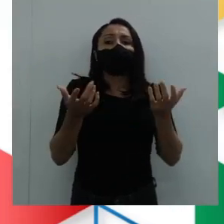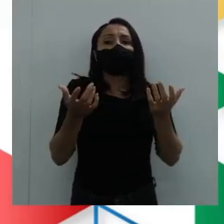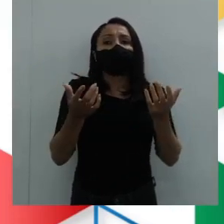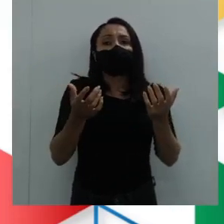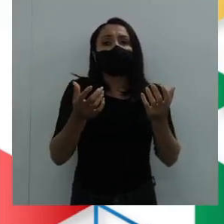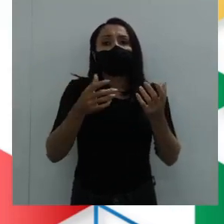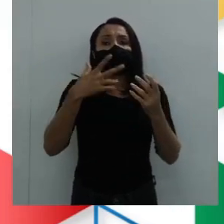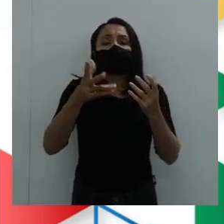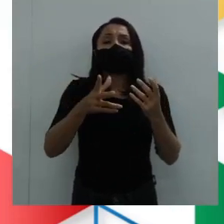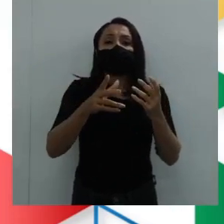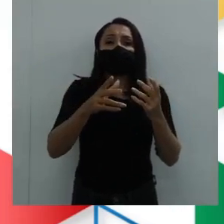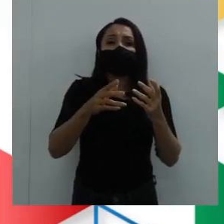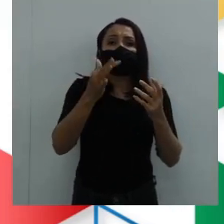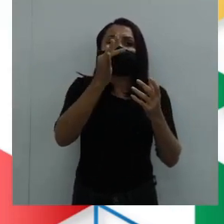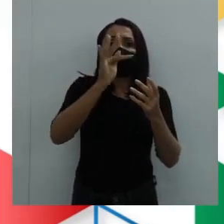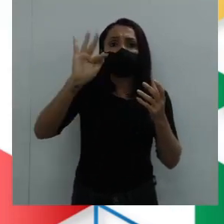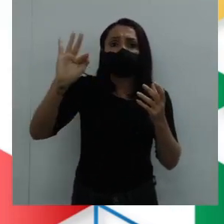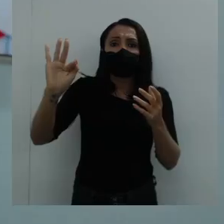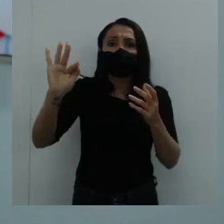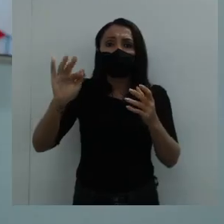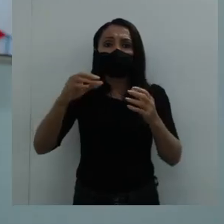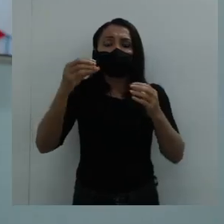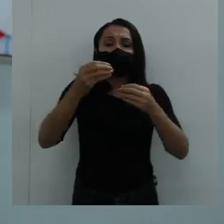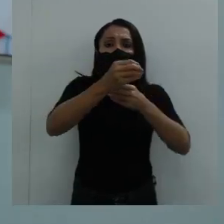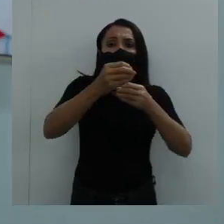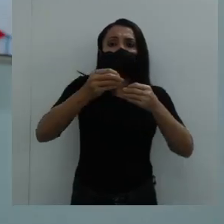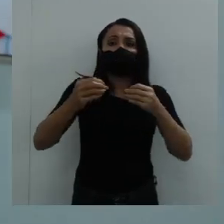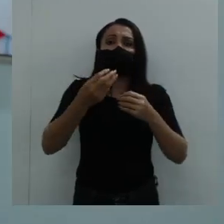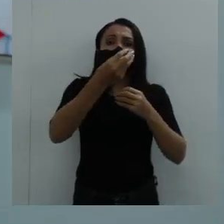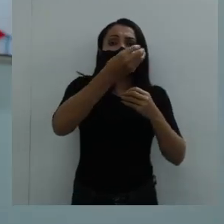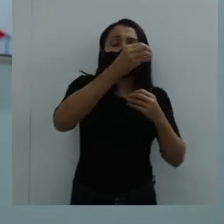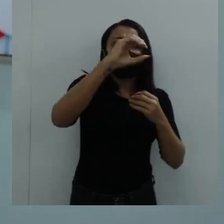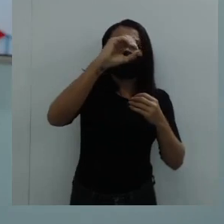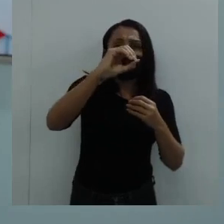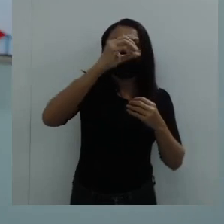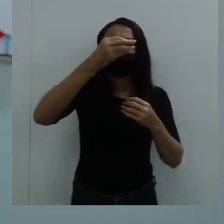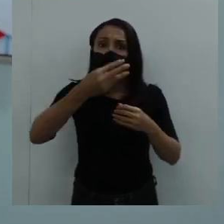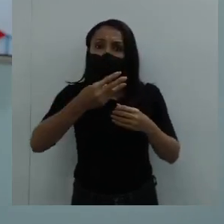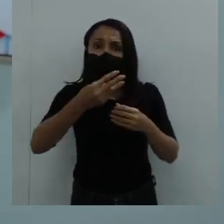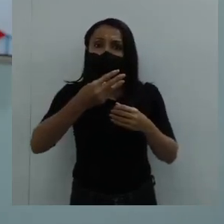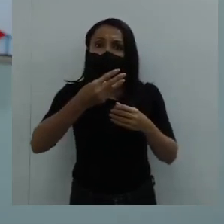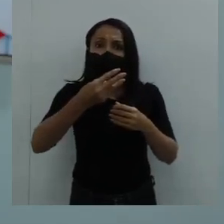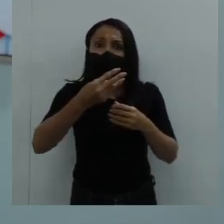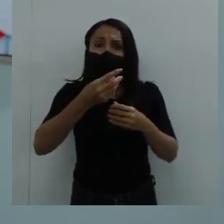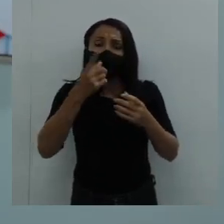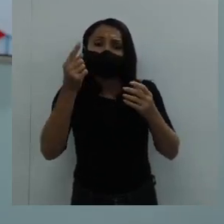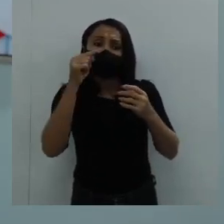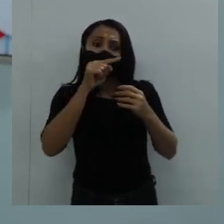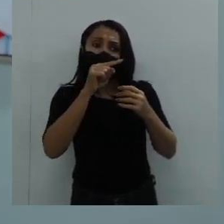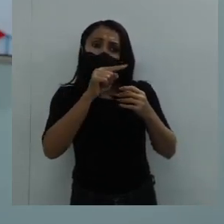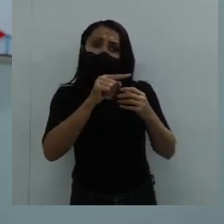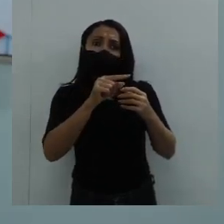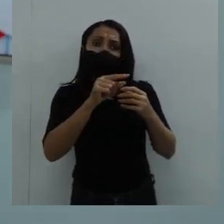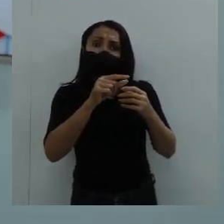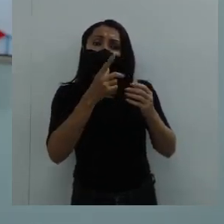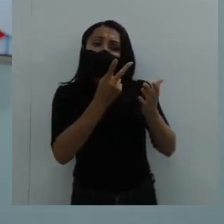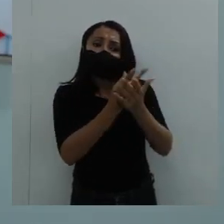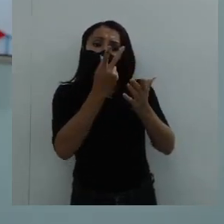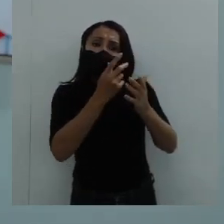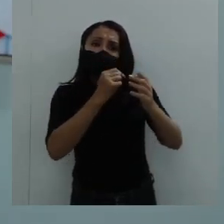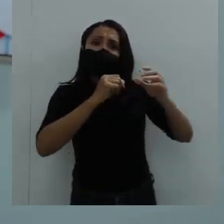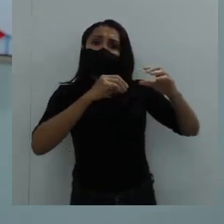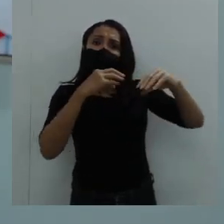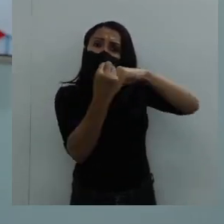sua fórmula molecular, ela é O3. Quando chega lá, existe lá uma mudança na sua composição